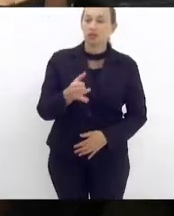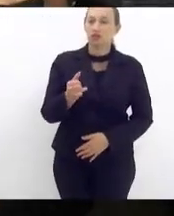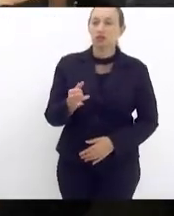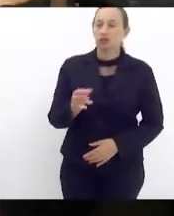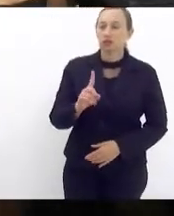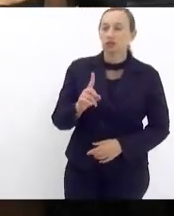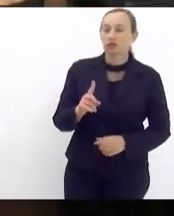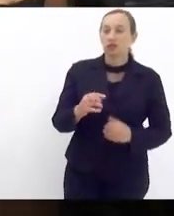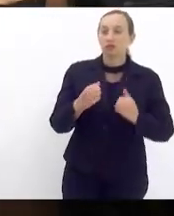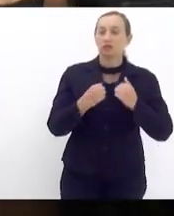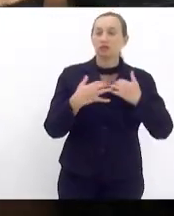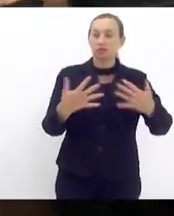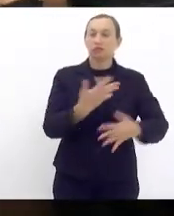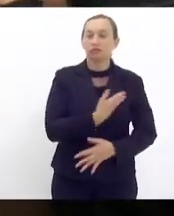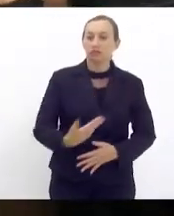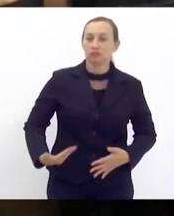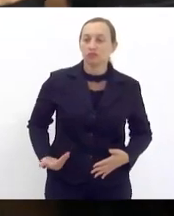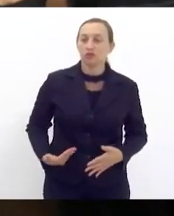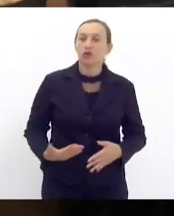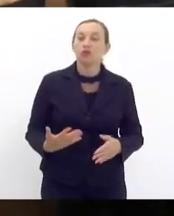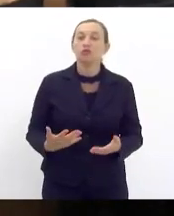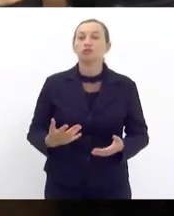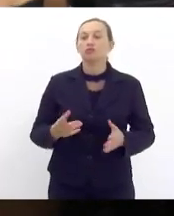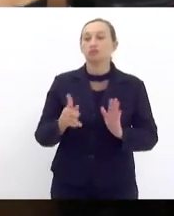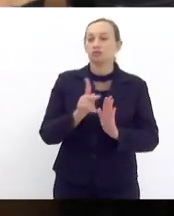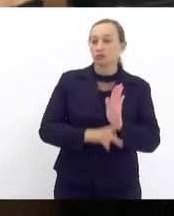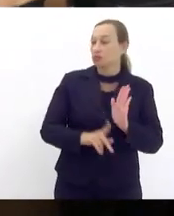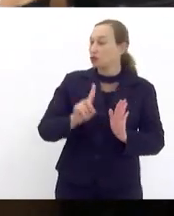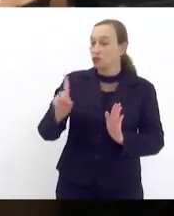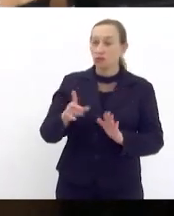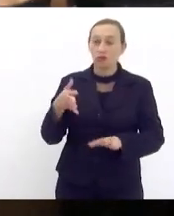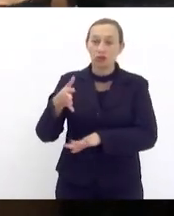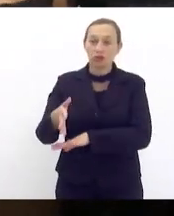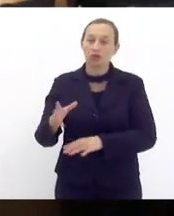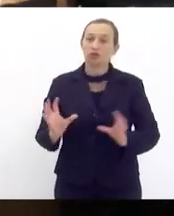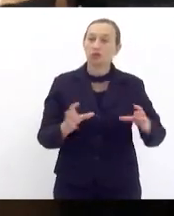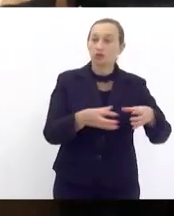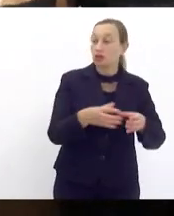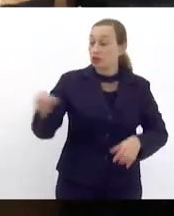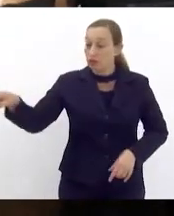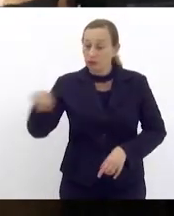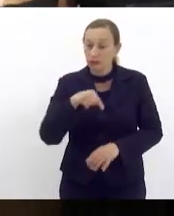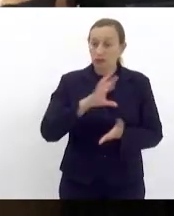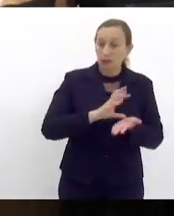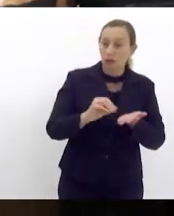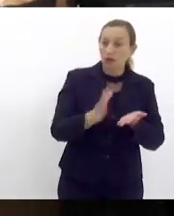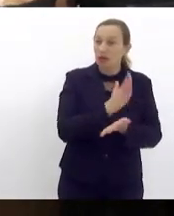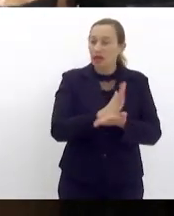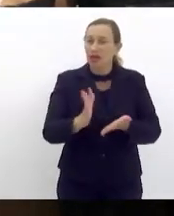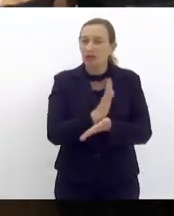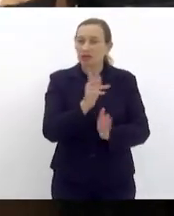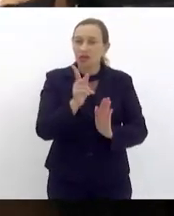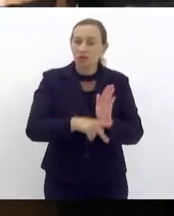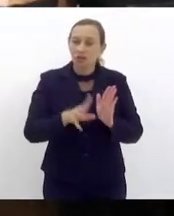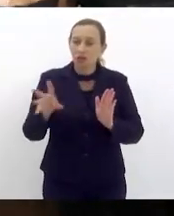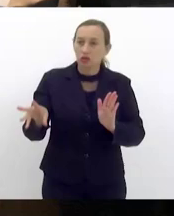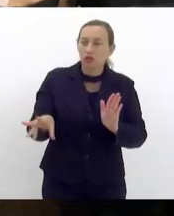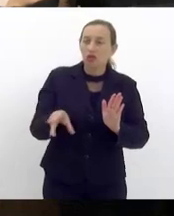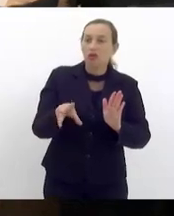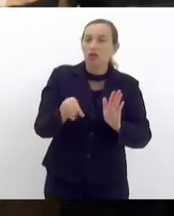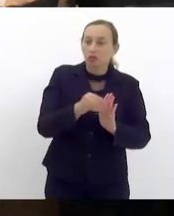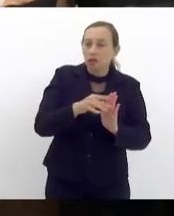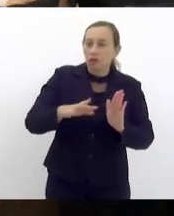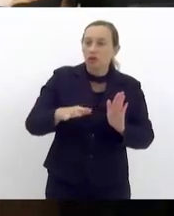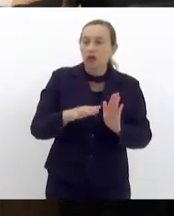o projeto não tramitava nas comissões e ele vinha a pauta às vezes era um projeto que era protocolado numa semana